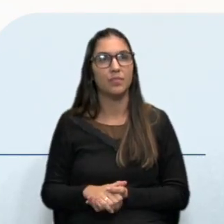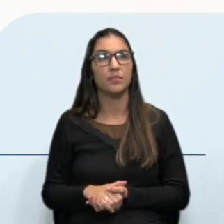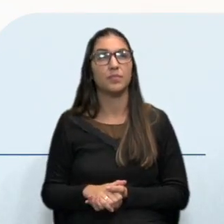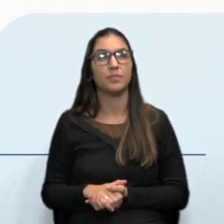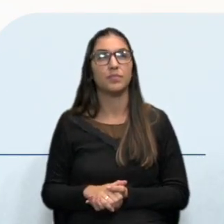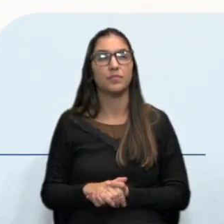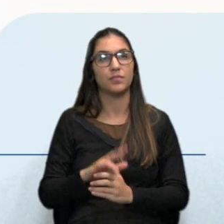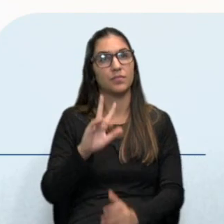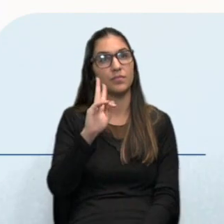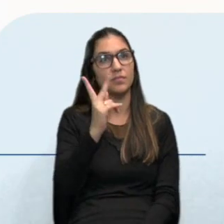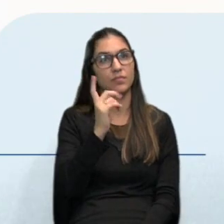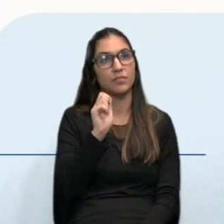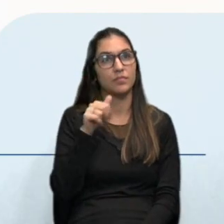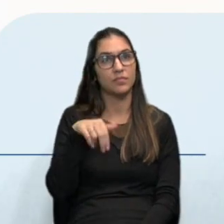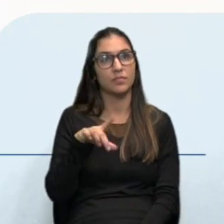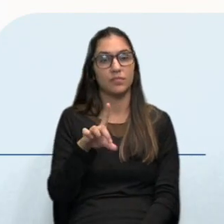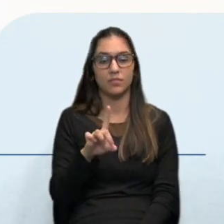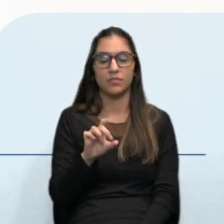É o handoff,